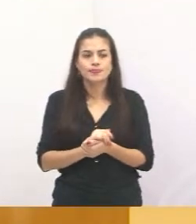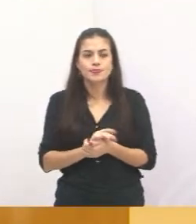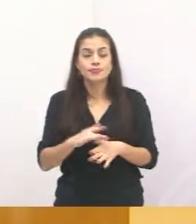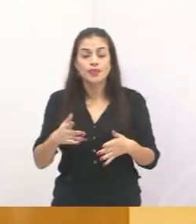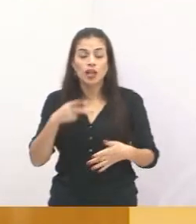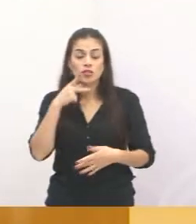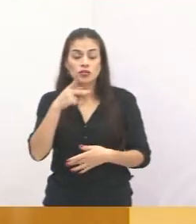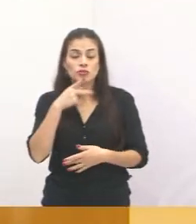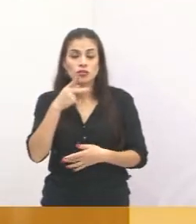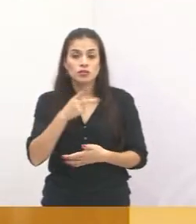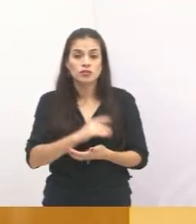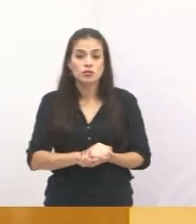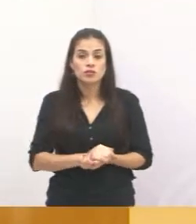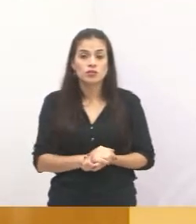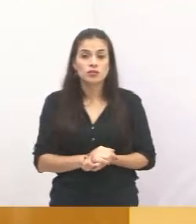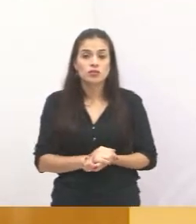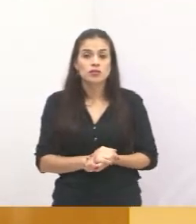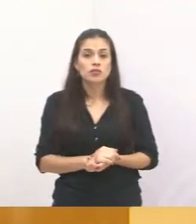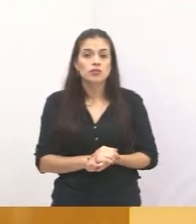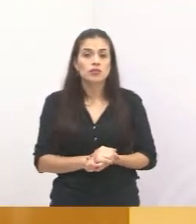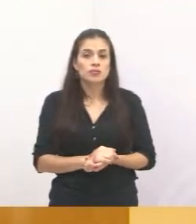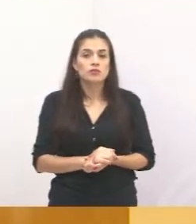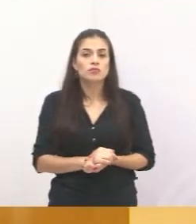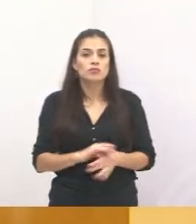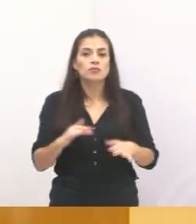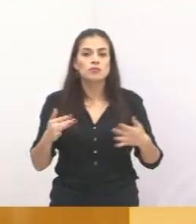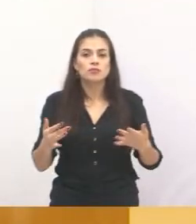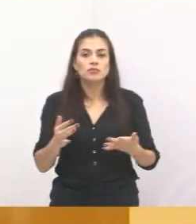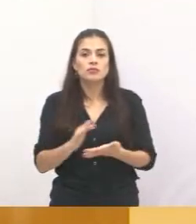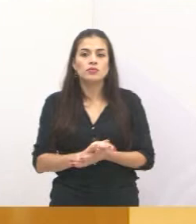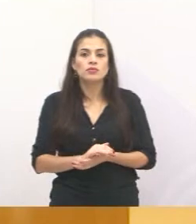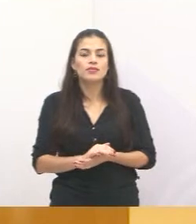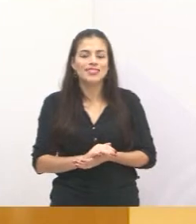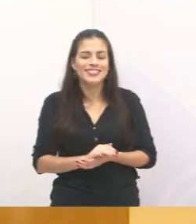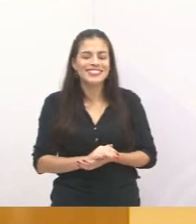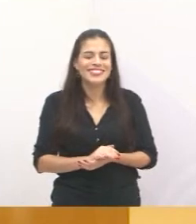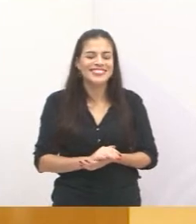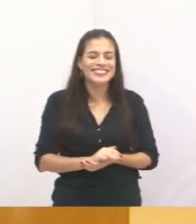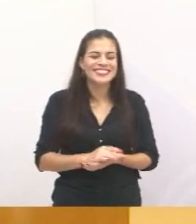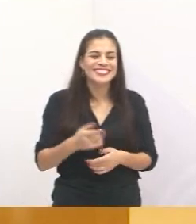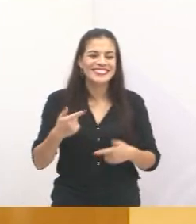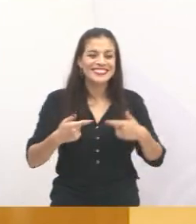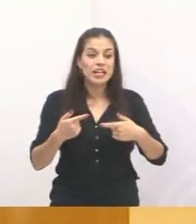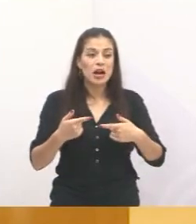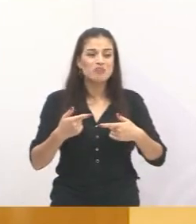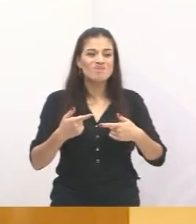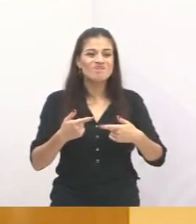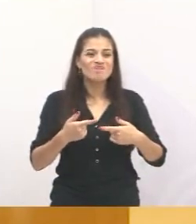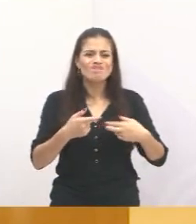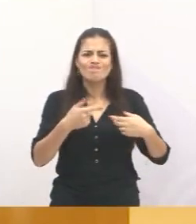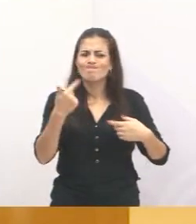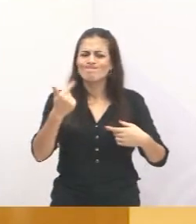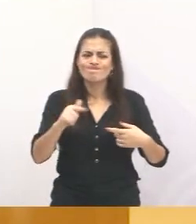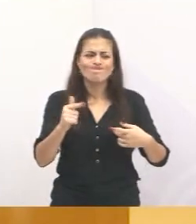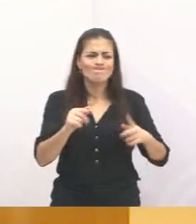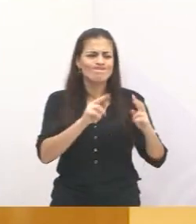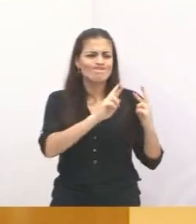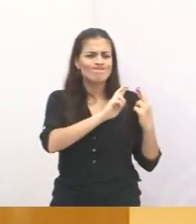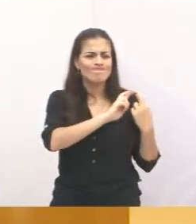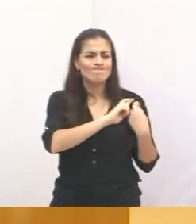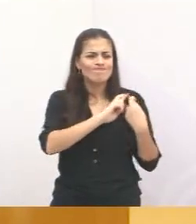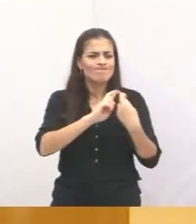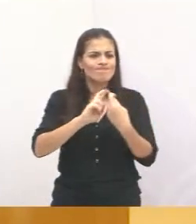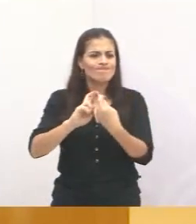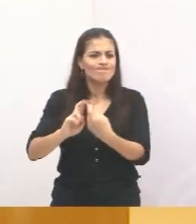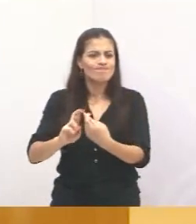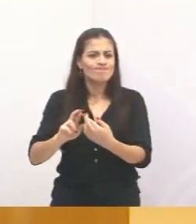realmente, como foi bem colocado aqui por alguns vereadores, que se trata de uma irresponsabilidade, né, como foi dito